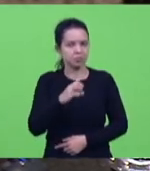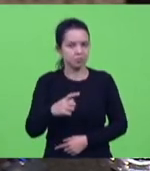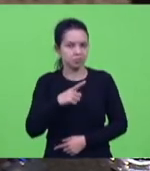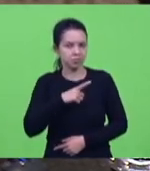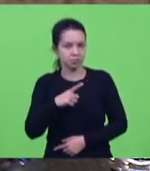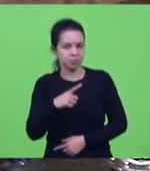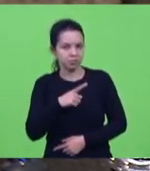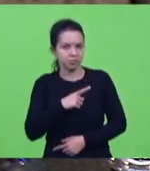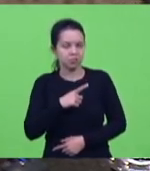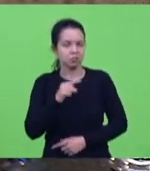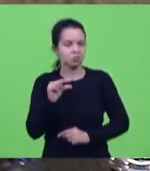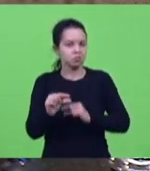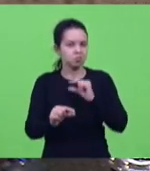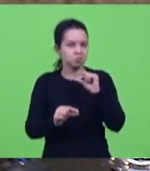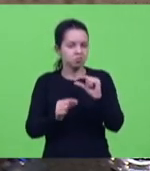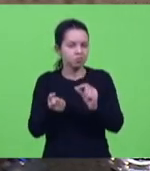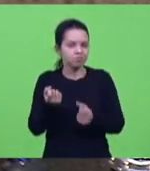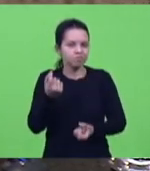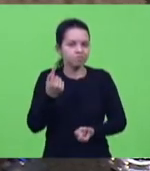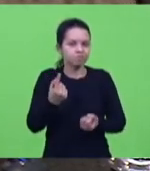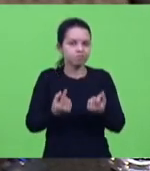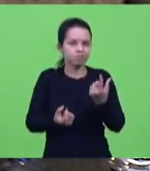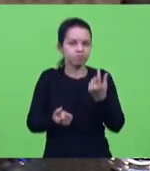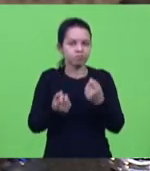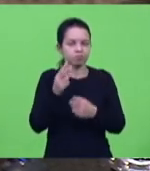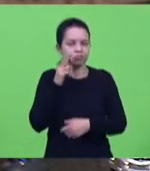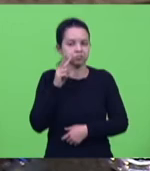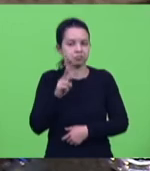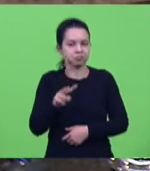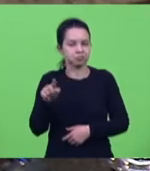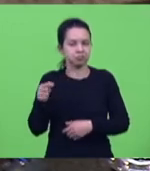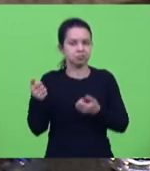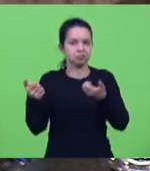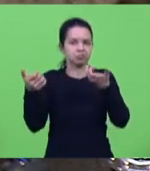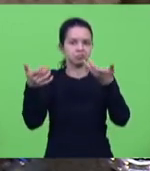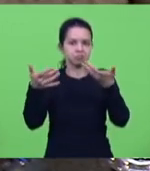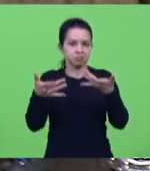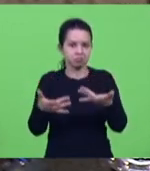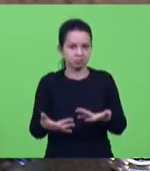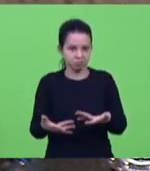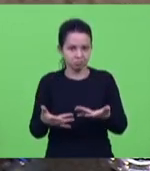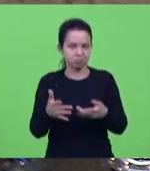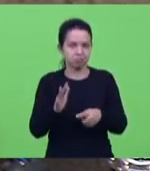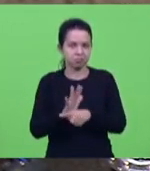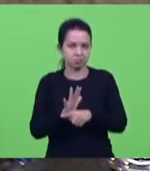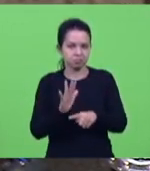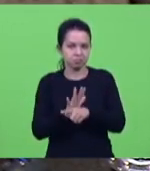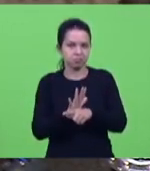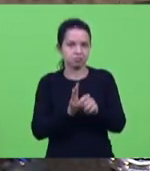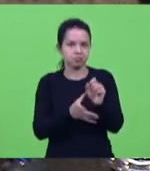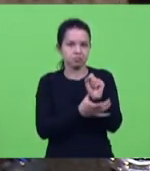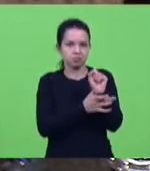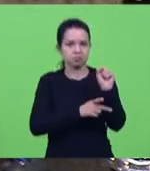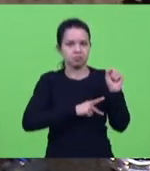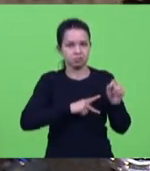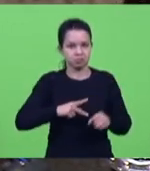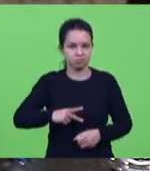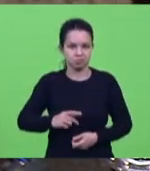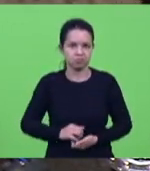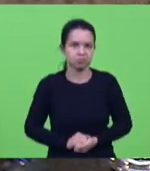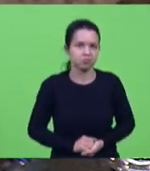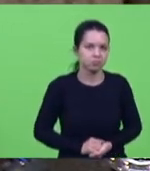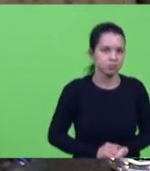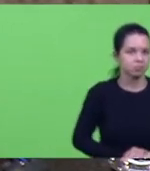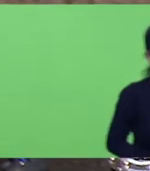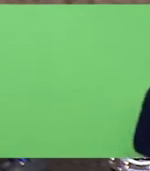vezes, raríssimas vezes, eu vejo ele se manifestar em favor da segurança pública.